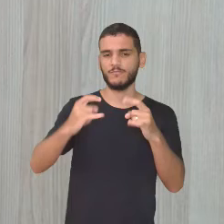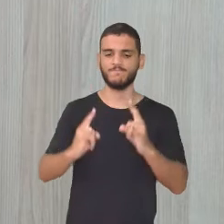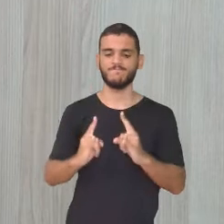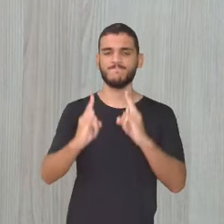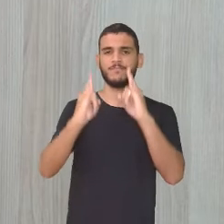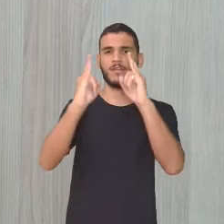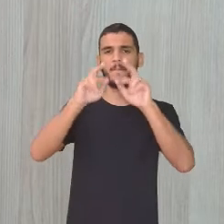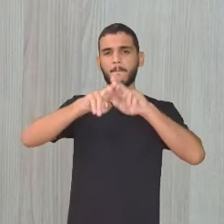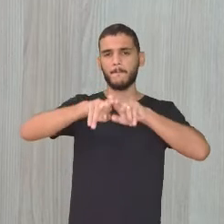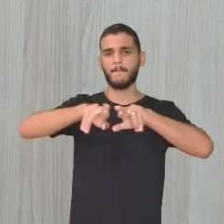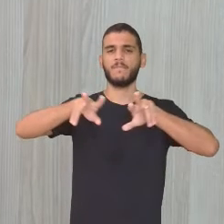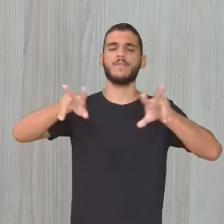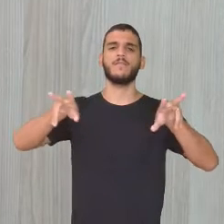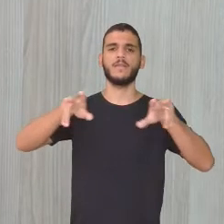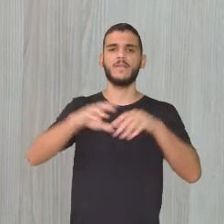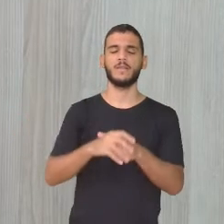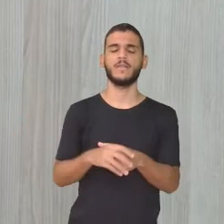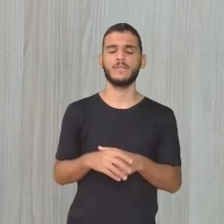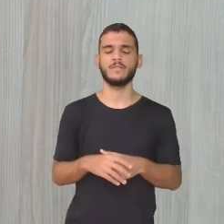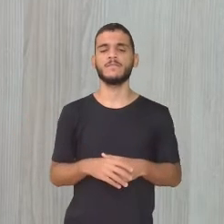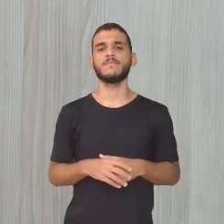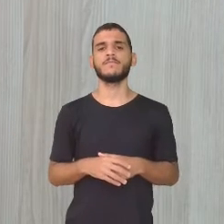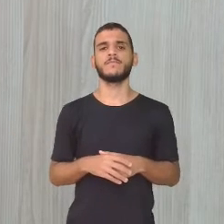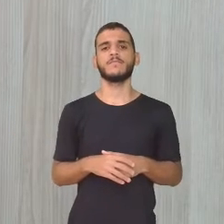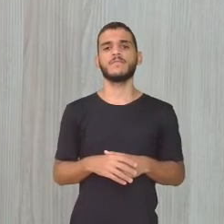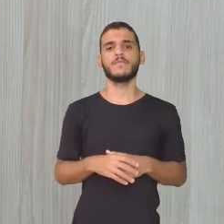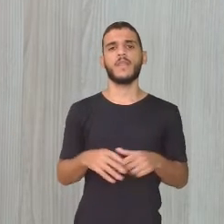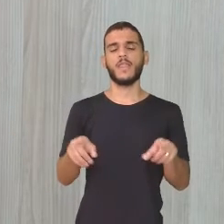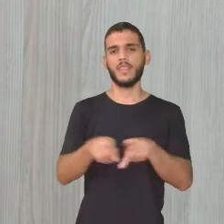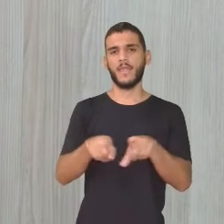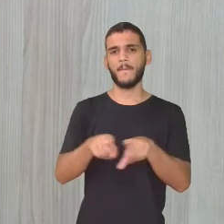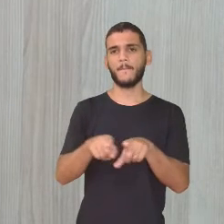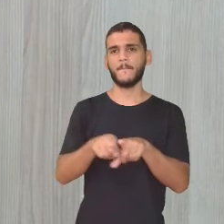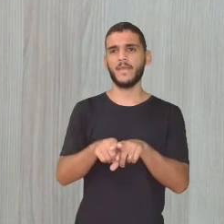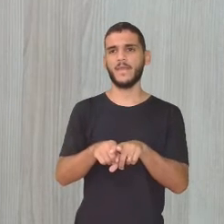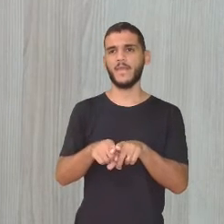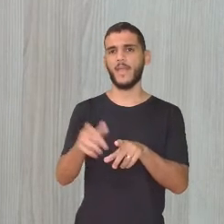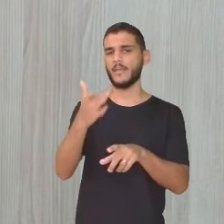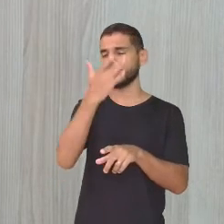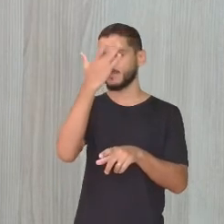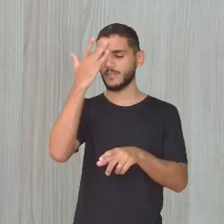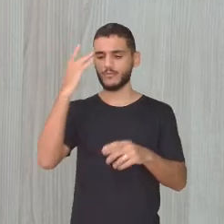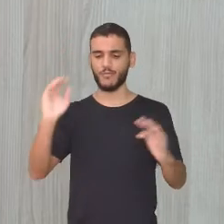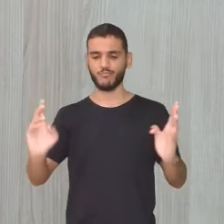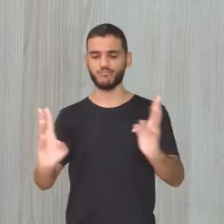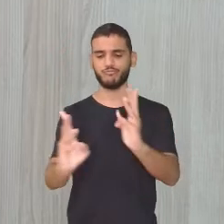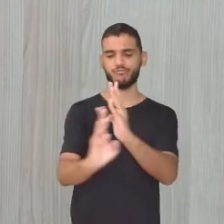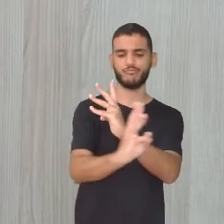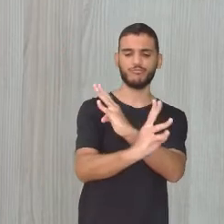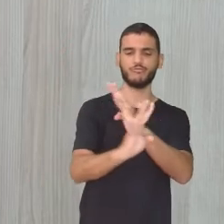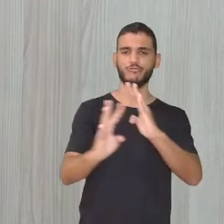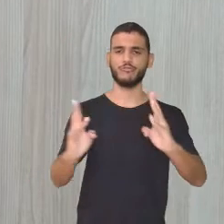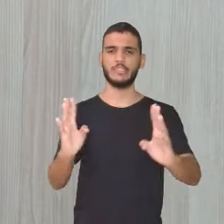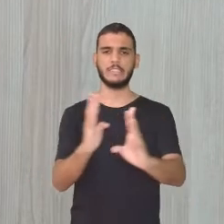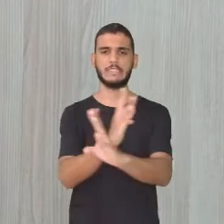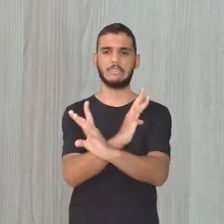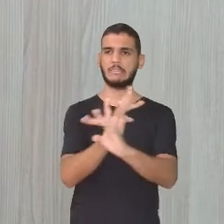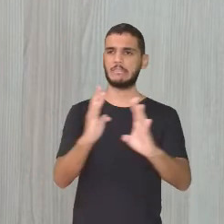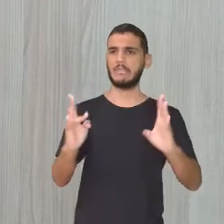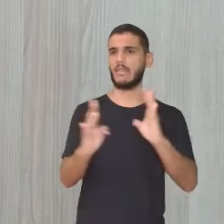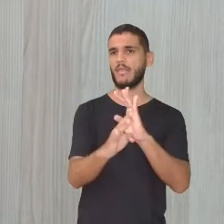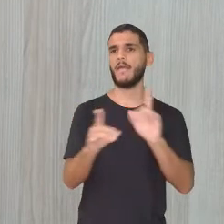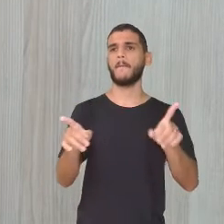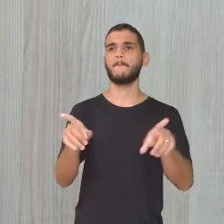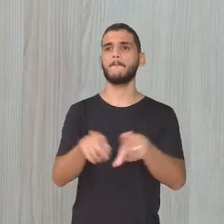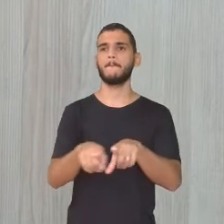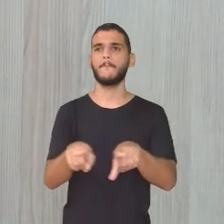ser diferentes. A questão da circulação das pessoas na cidade vão ser diferentes, ou seja, os automóveis